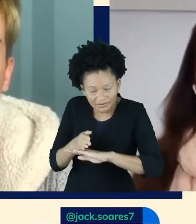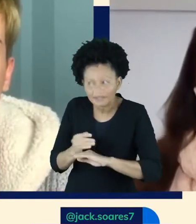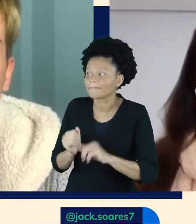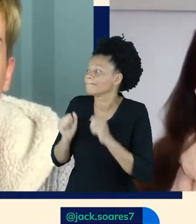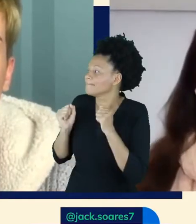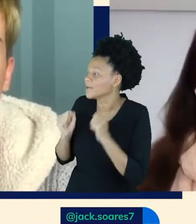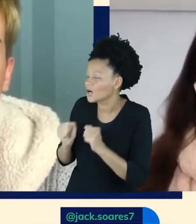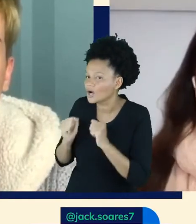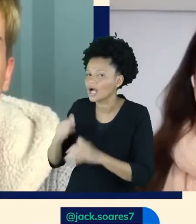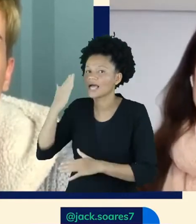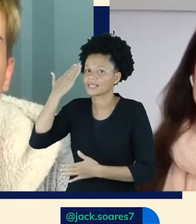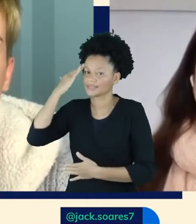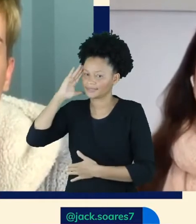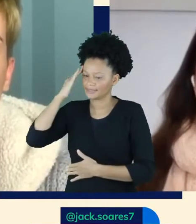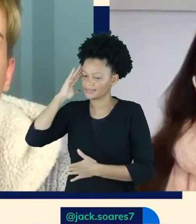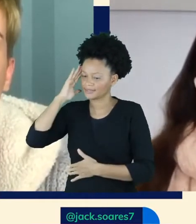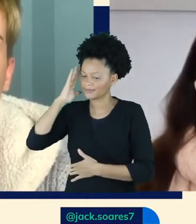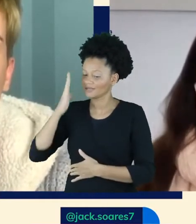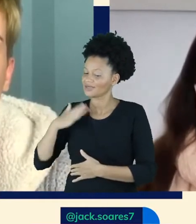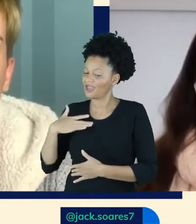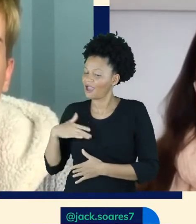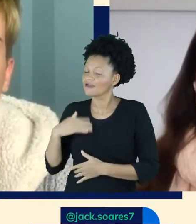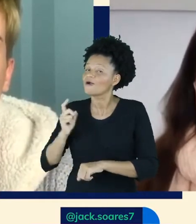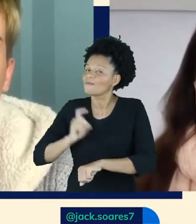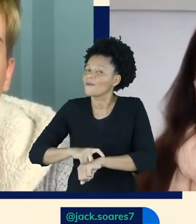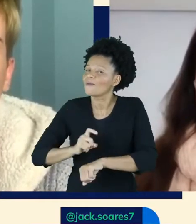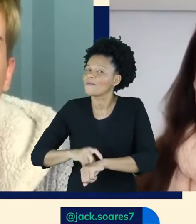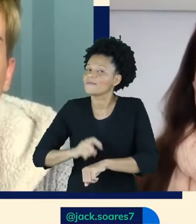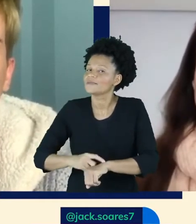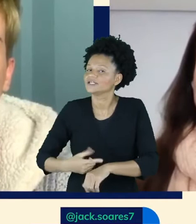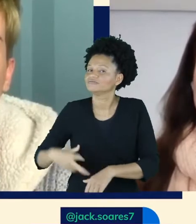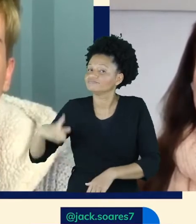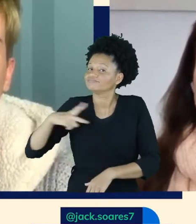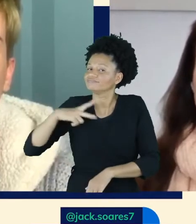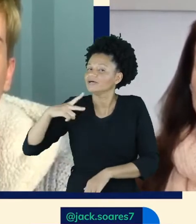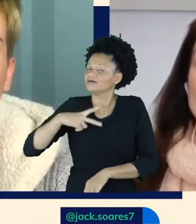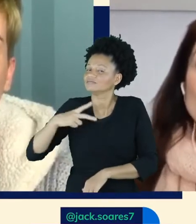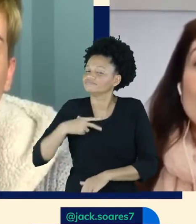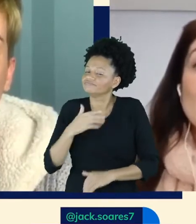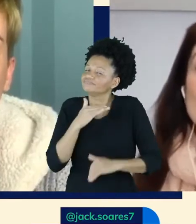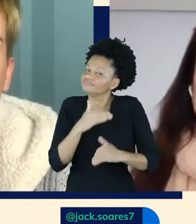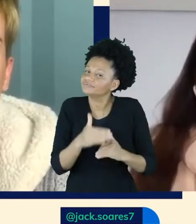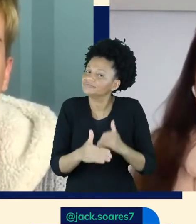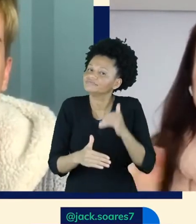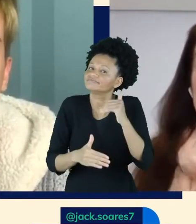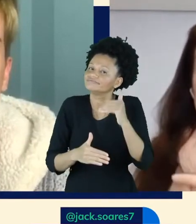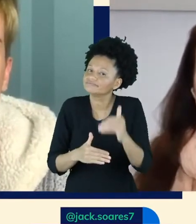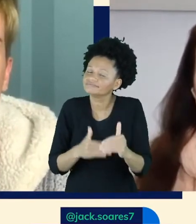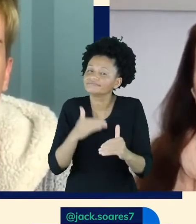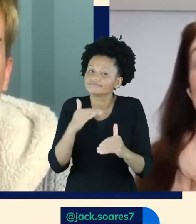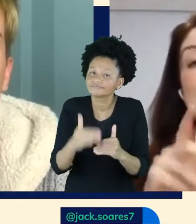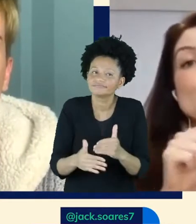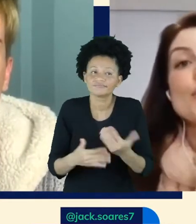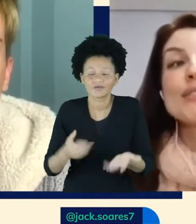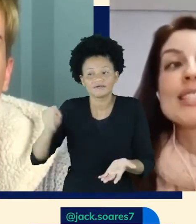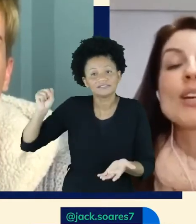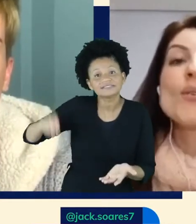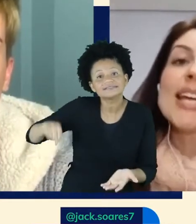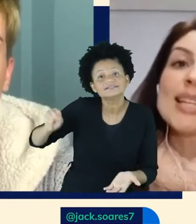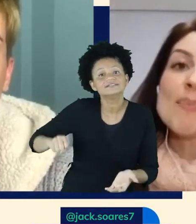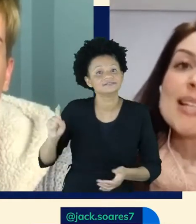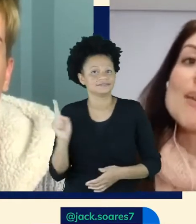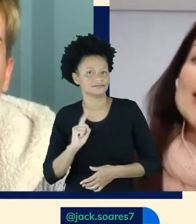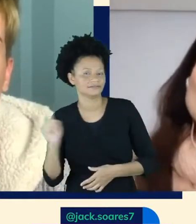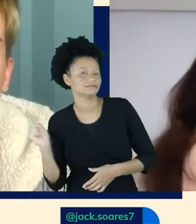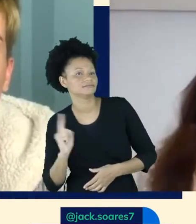entendendo que é um momento íntimo e que ela pode progressivamente, né, falar o sim e o não dela. E isso vai fazer com